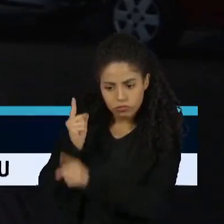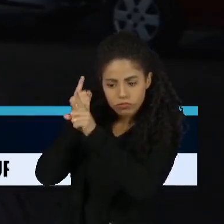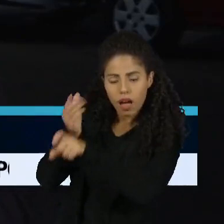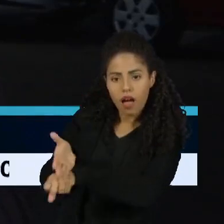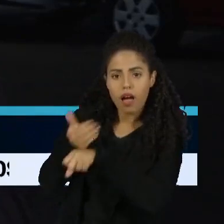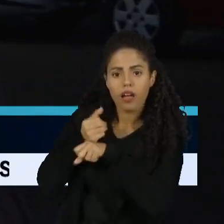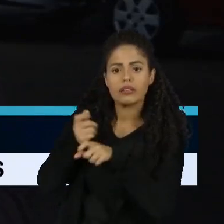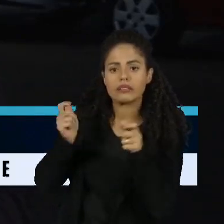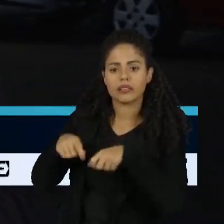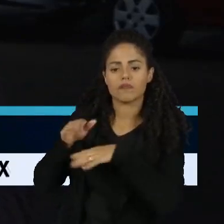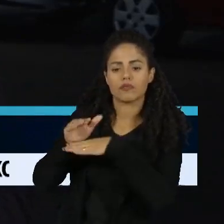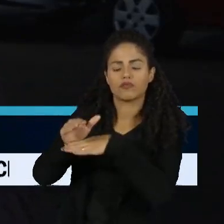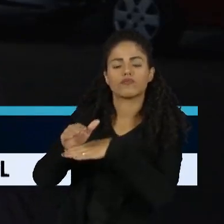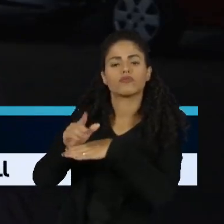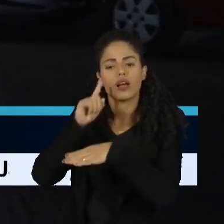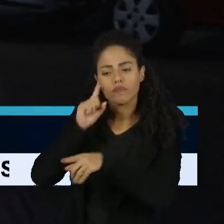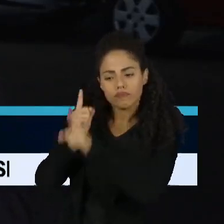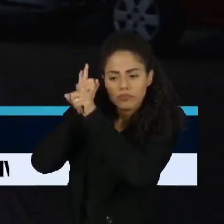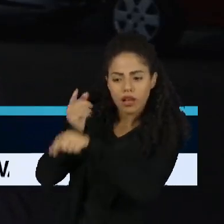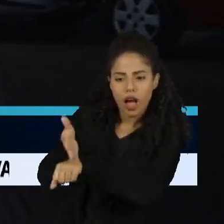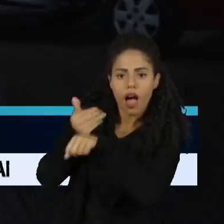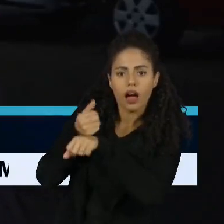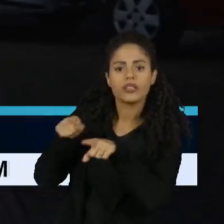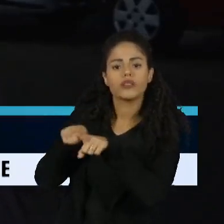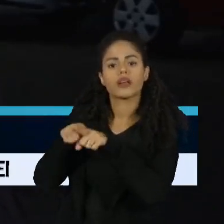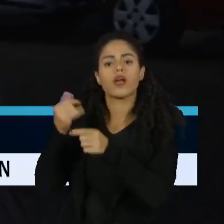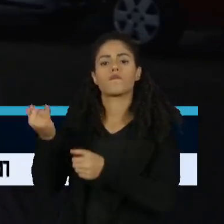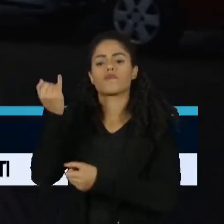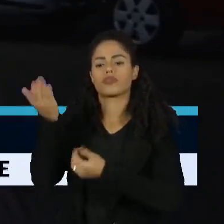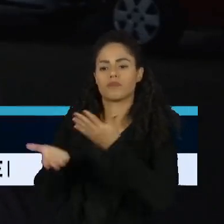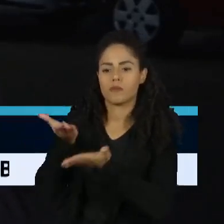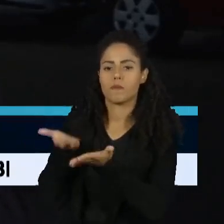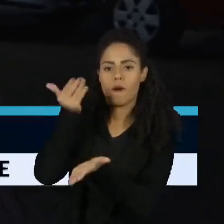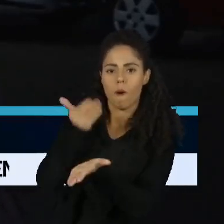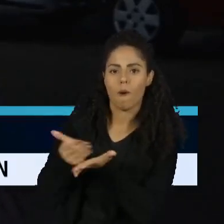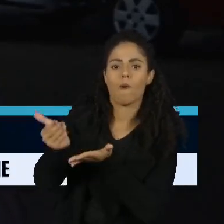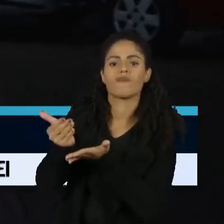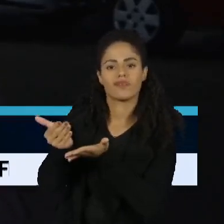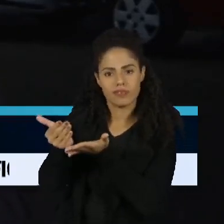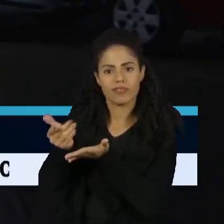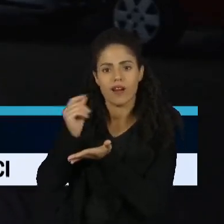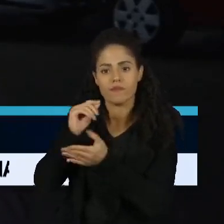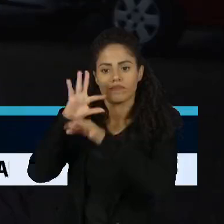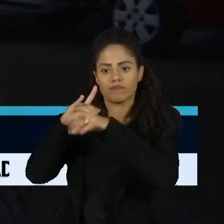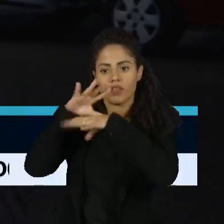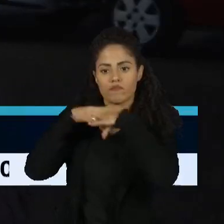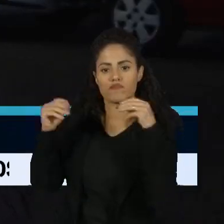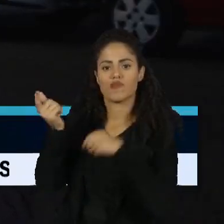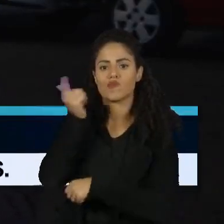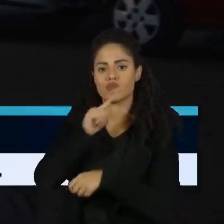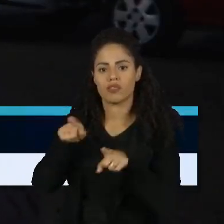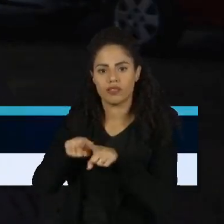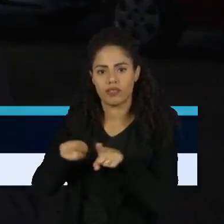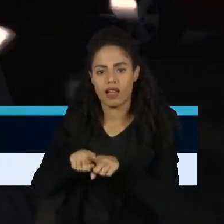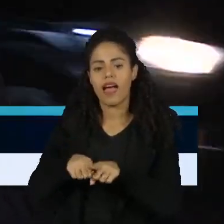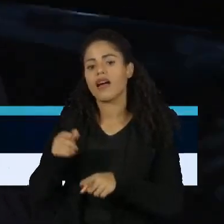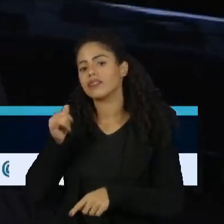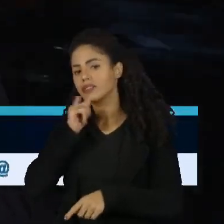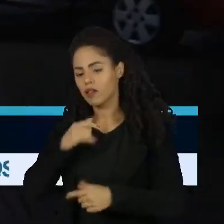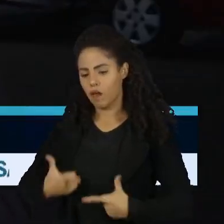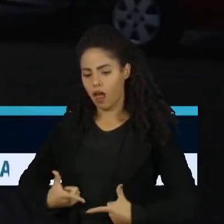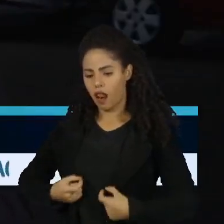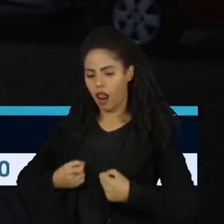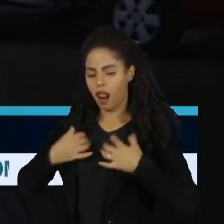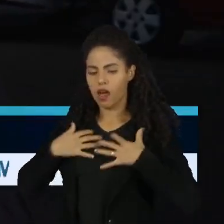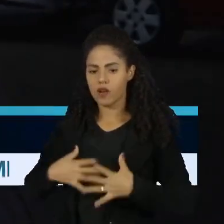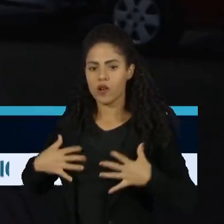pode ajudar no diagnóstico precoce, que é fundamental para o tratamento e a cura. Como o câncer de pulmão está